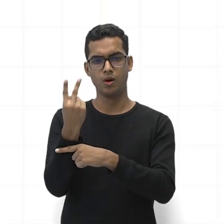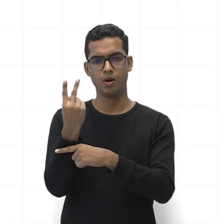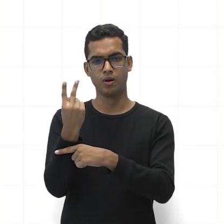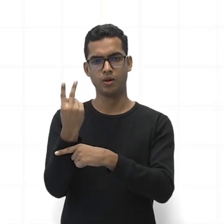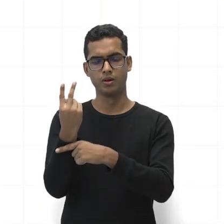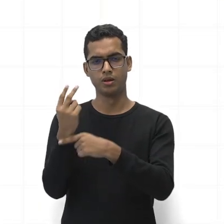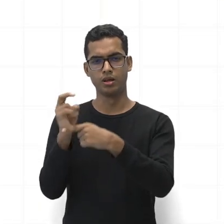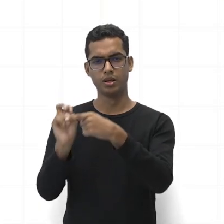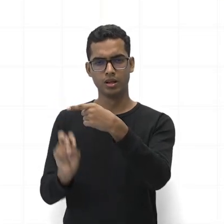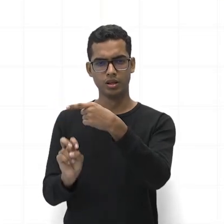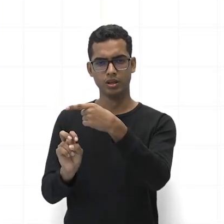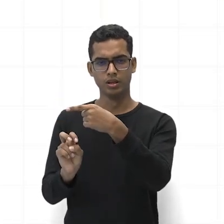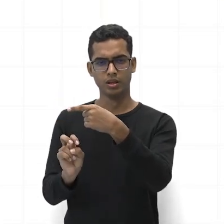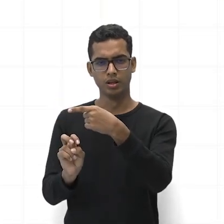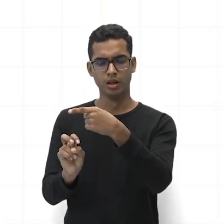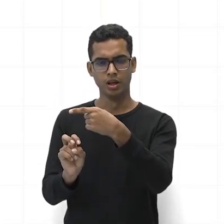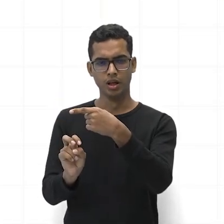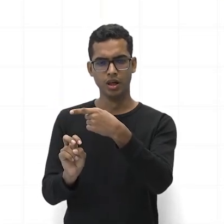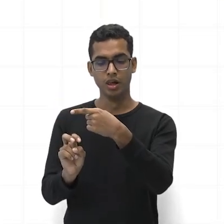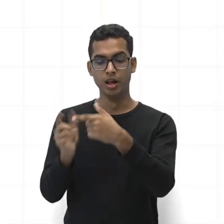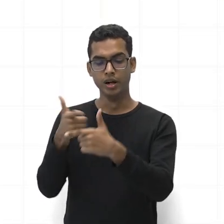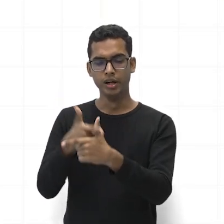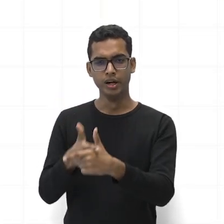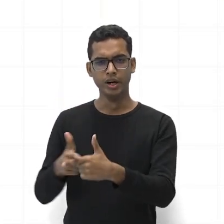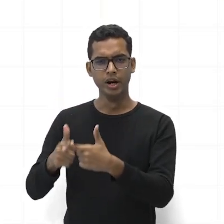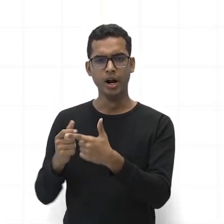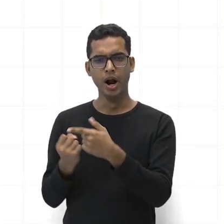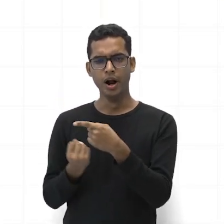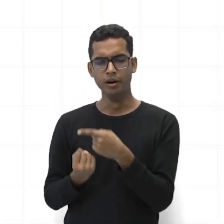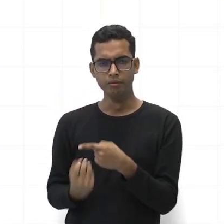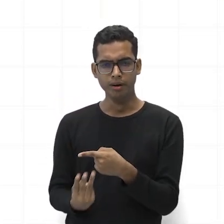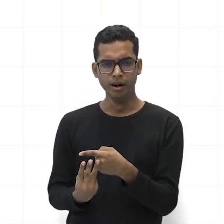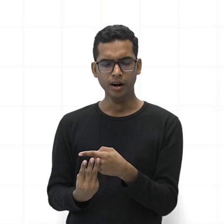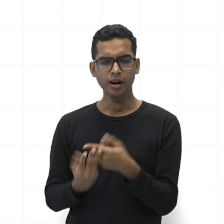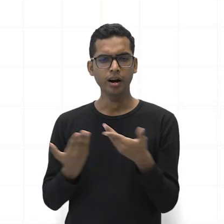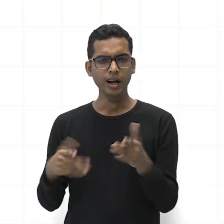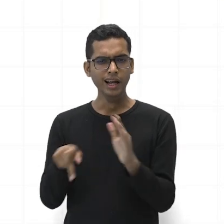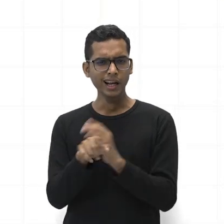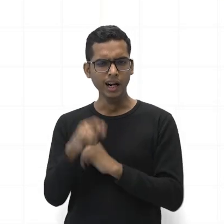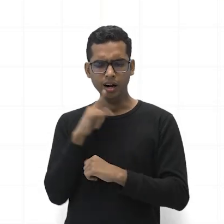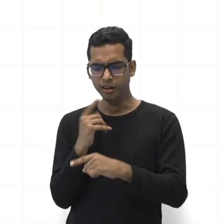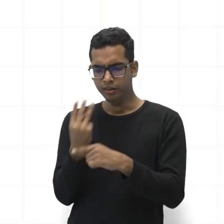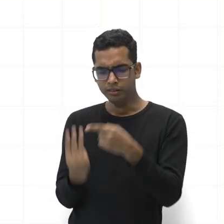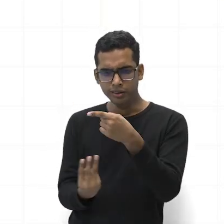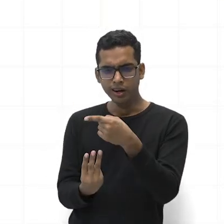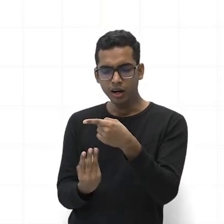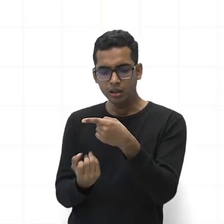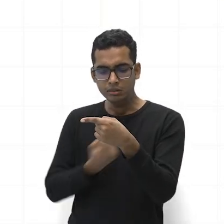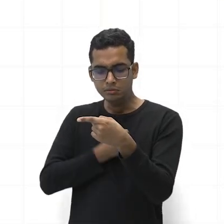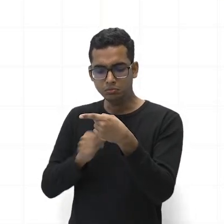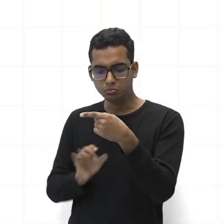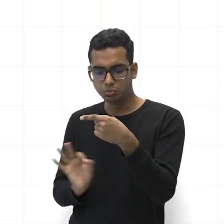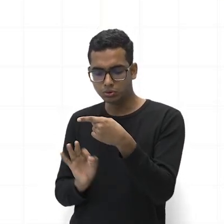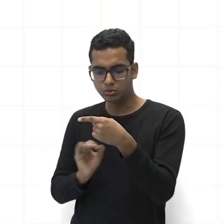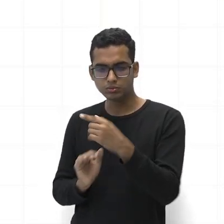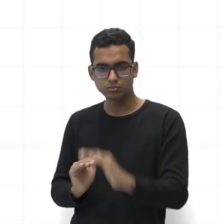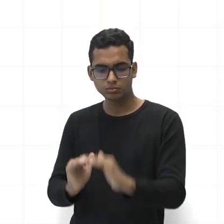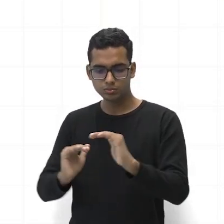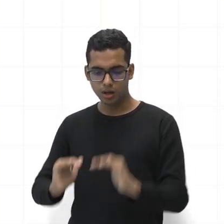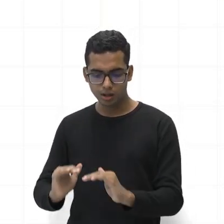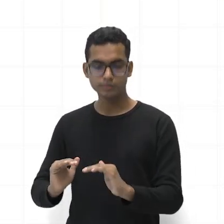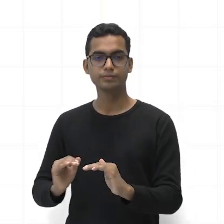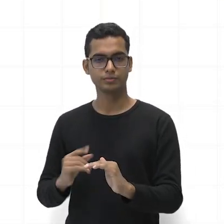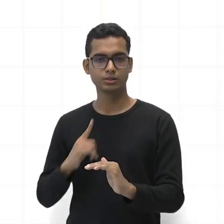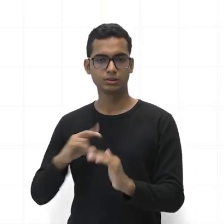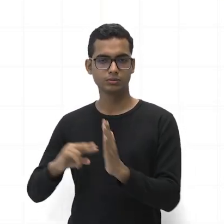desse 3, quando não aparecer nenhum número, é porque tem o número 1. tá bom? É como se eu tivesse 2/5 e quero